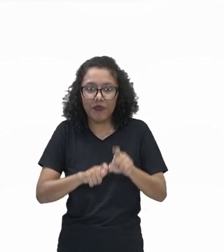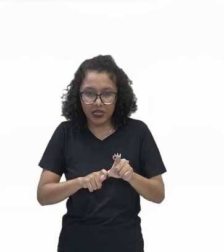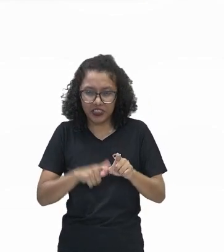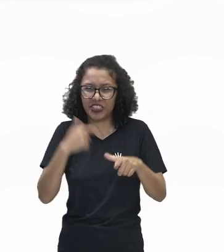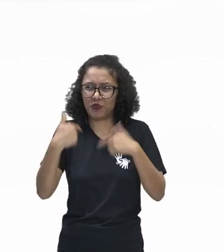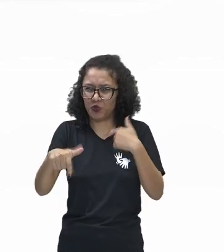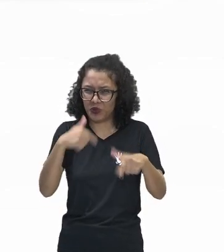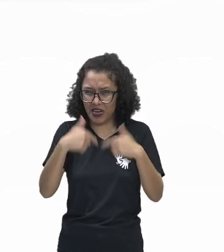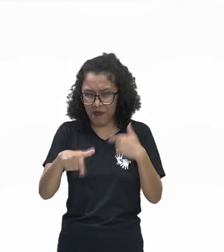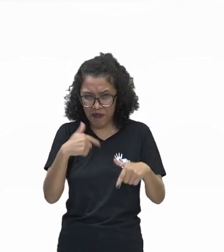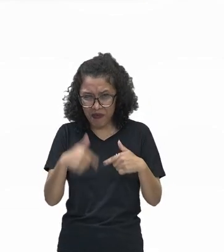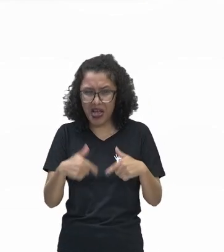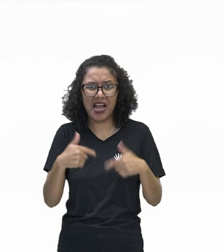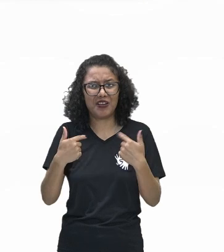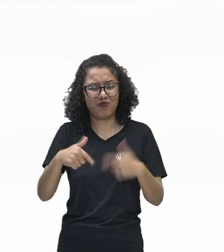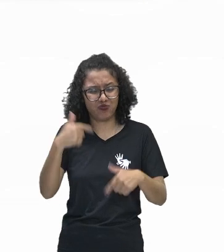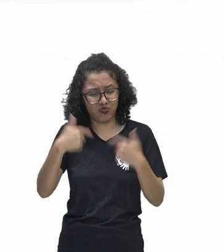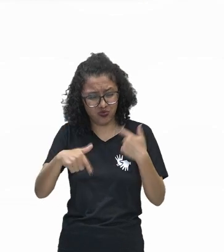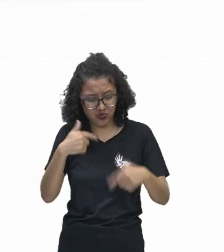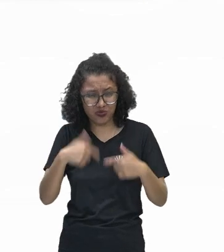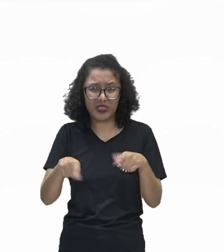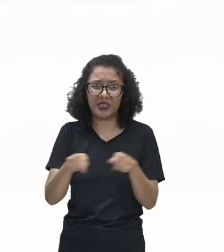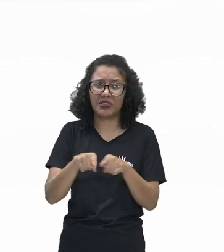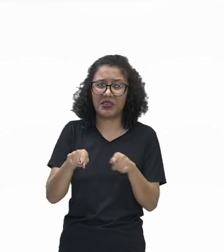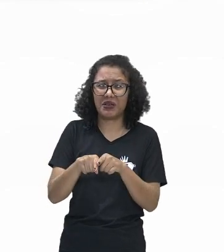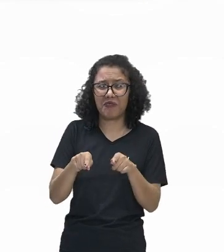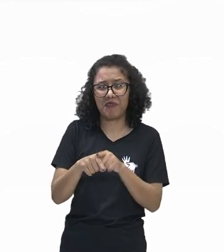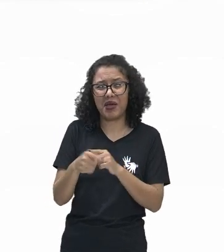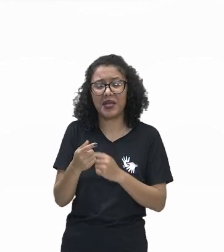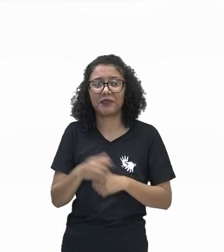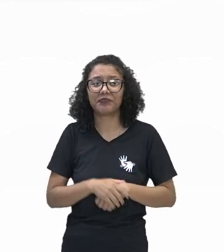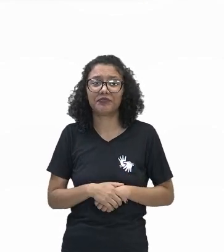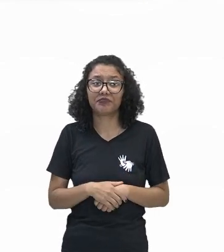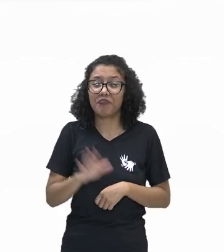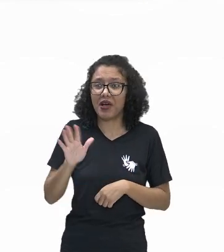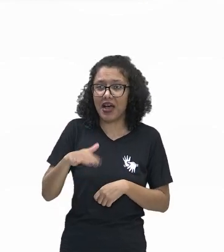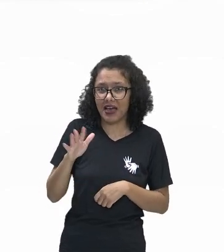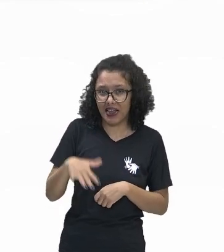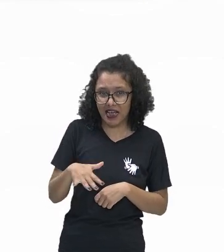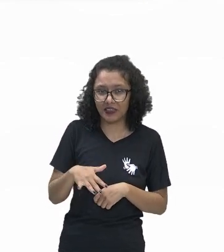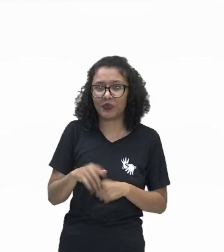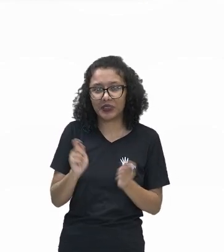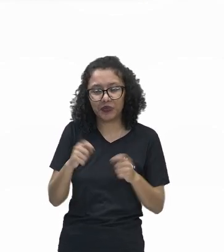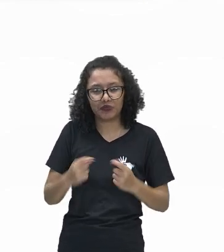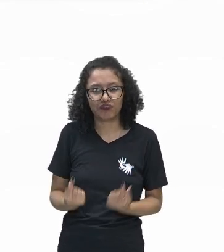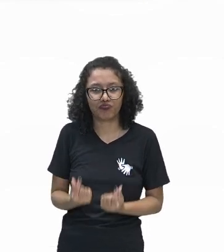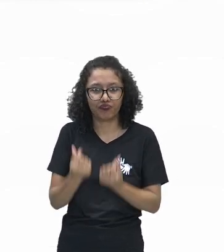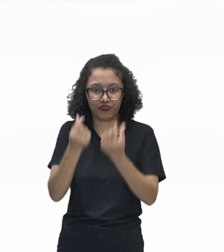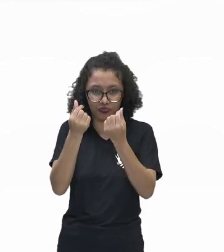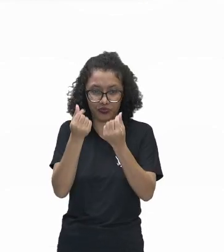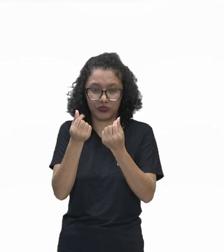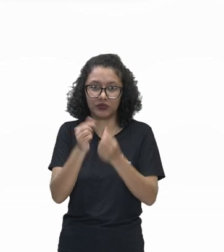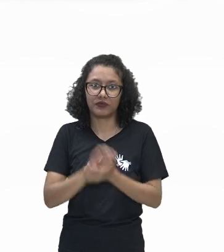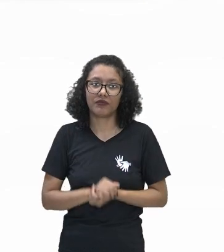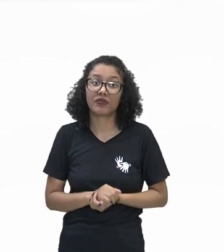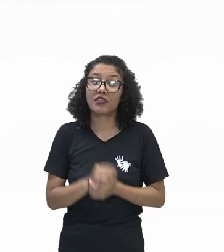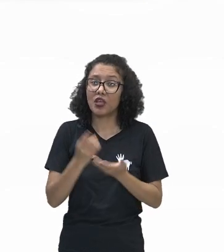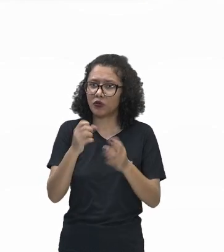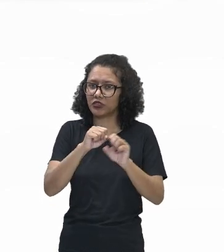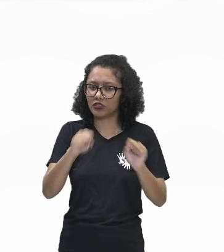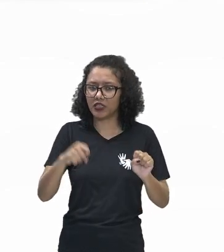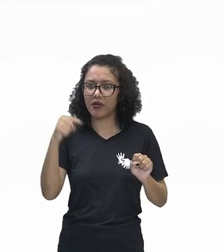e barato para gerar grandes lucros, seria inviável. Então, como funcionava o